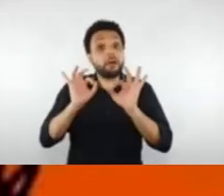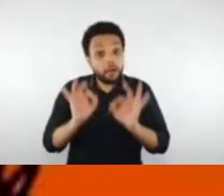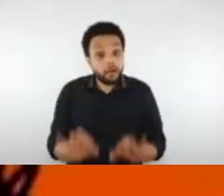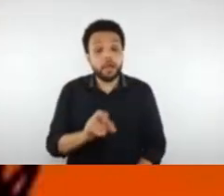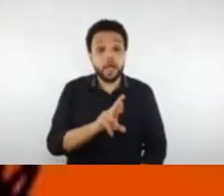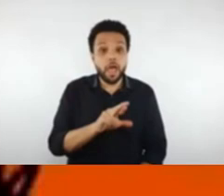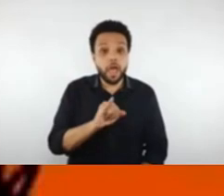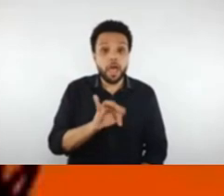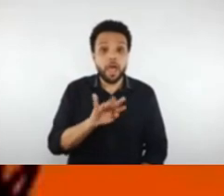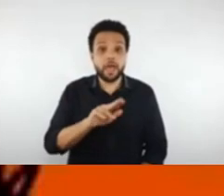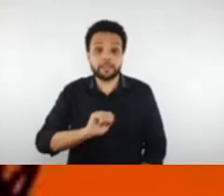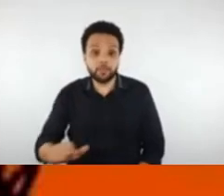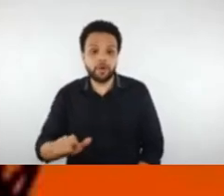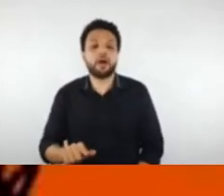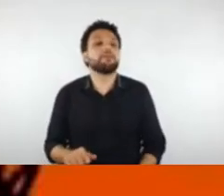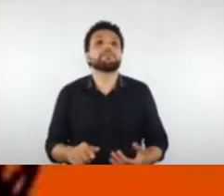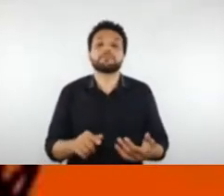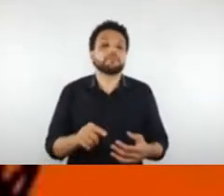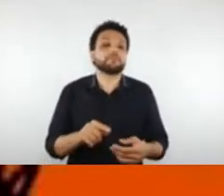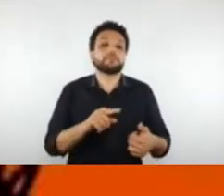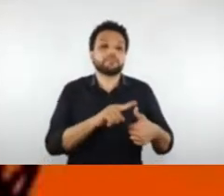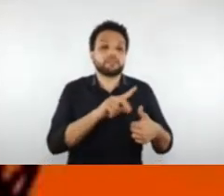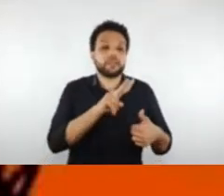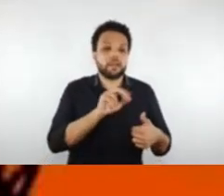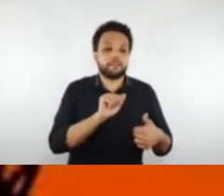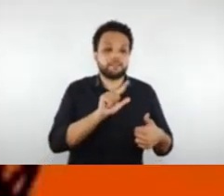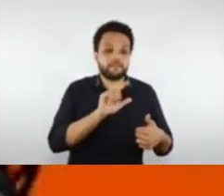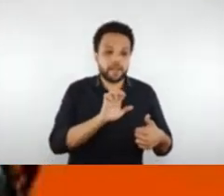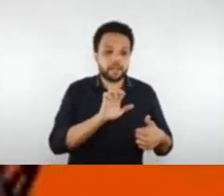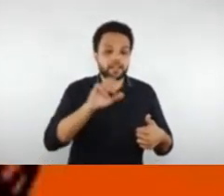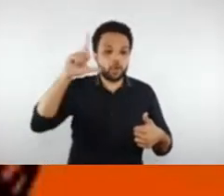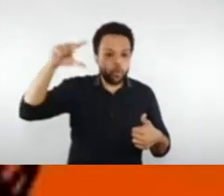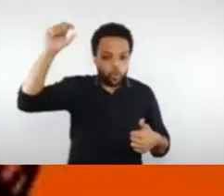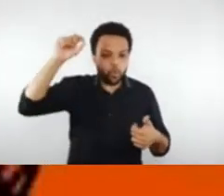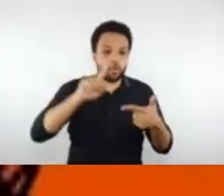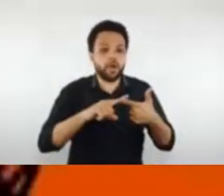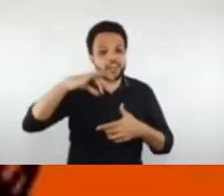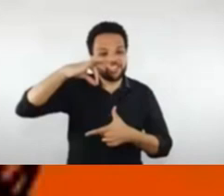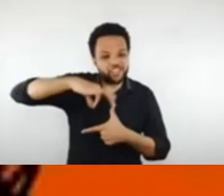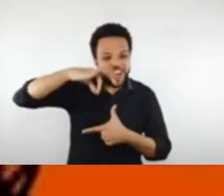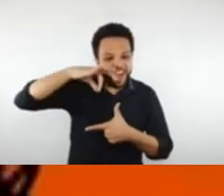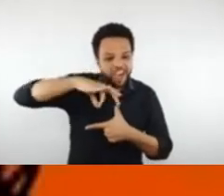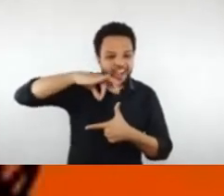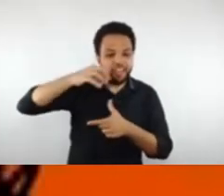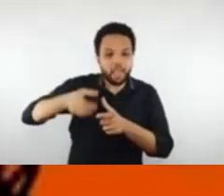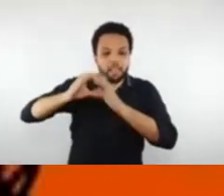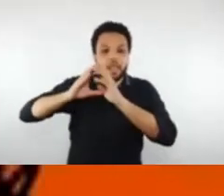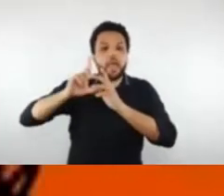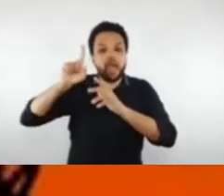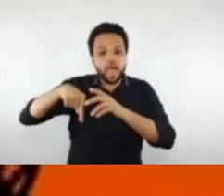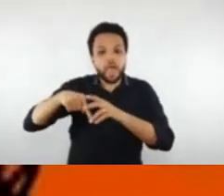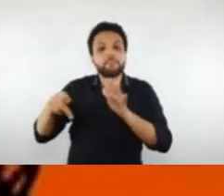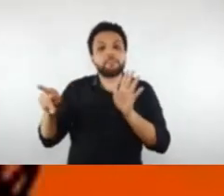do Vale da Lua, do chá de ayahuasca. É um filme totalmente, fortemente brasileiro,